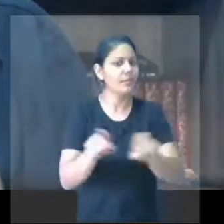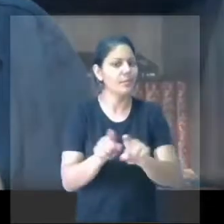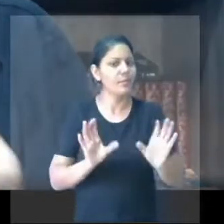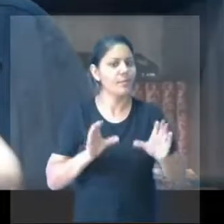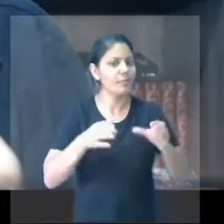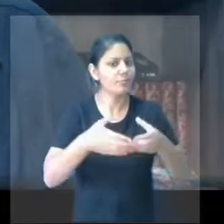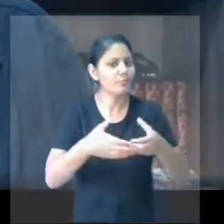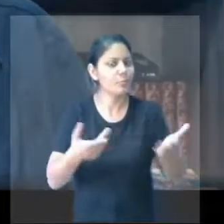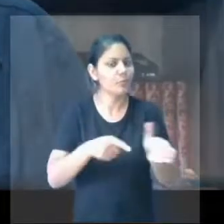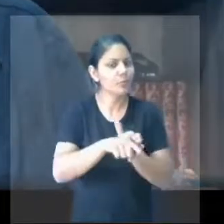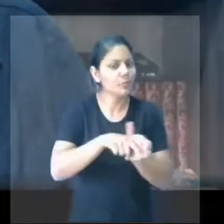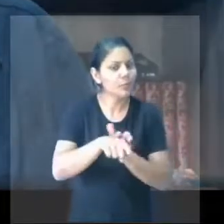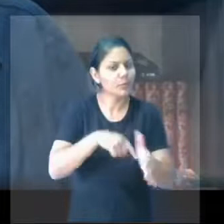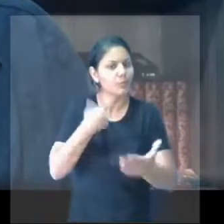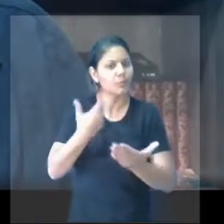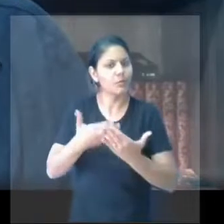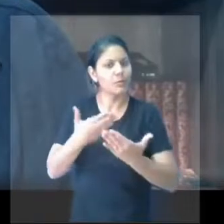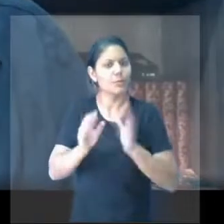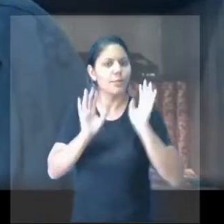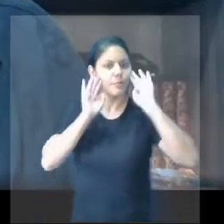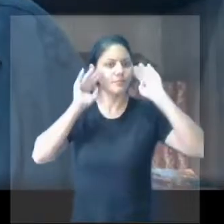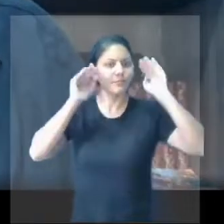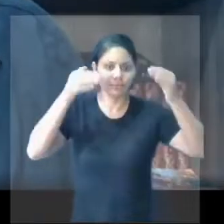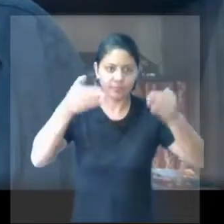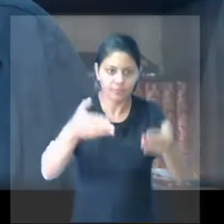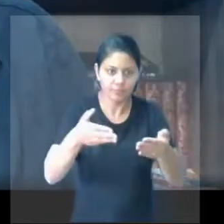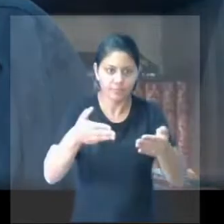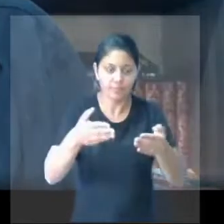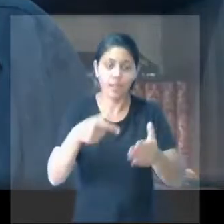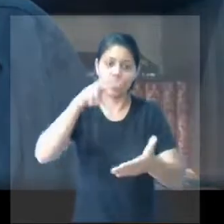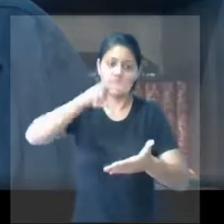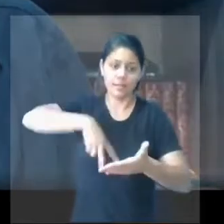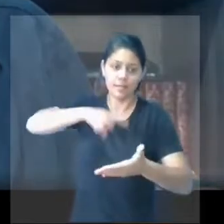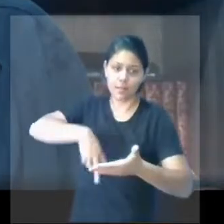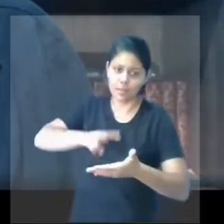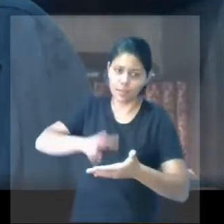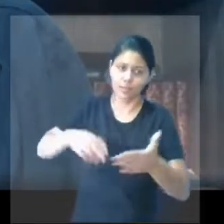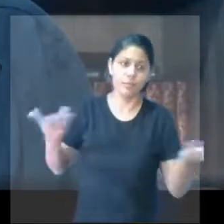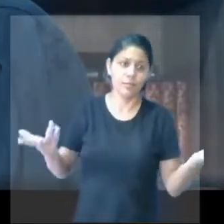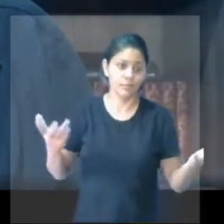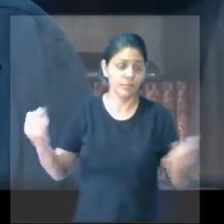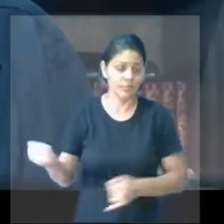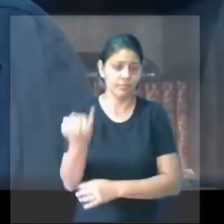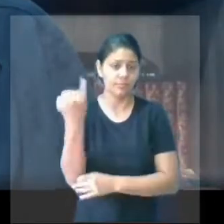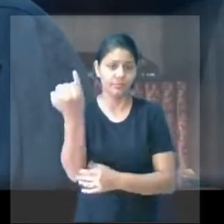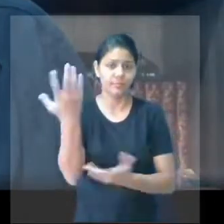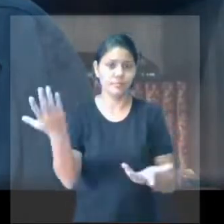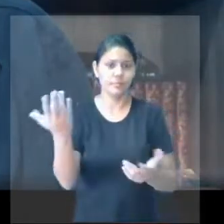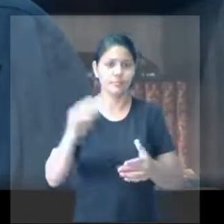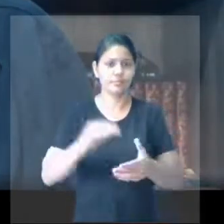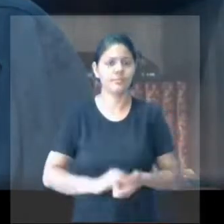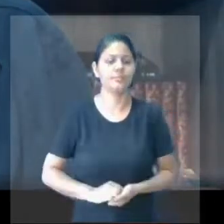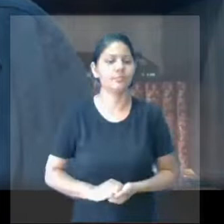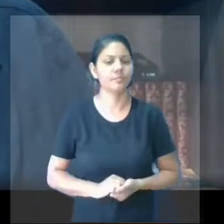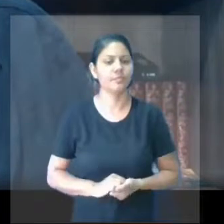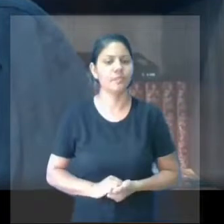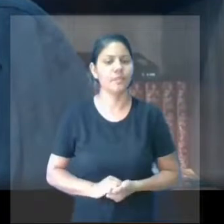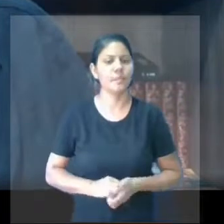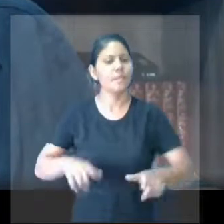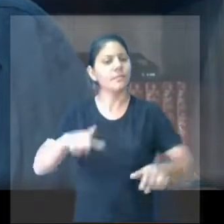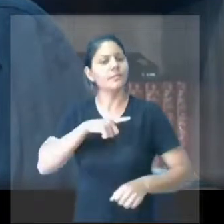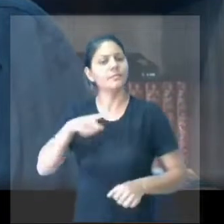grupos, essas associações que visam beneficiar a leitura daquela obra clássica. Para além disso, existem também os